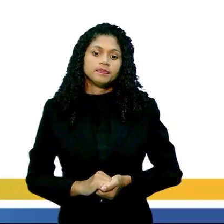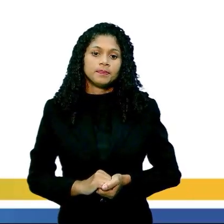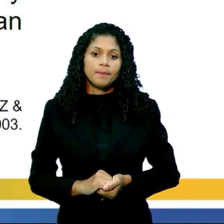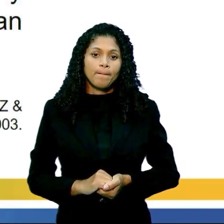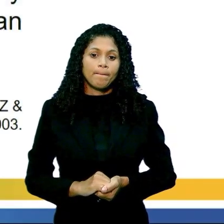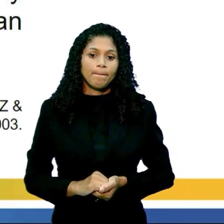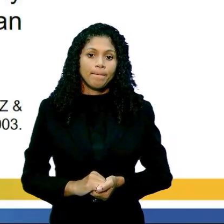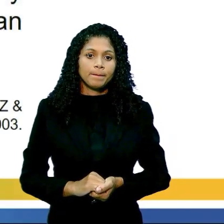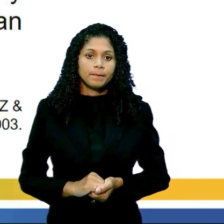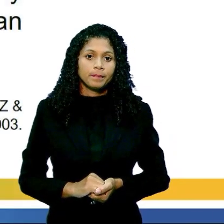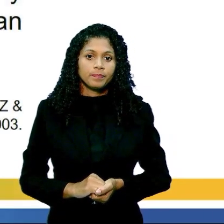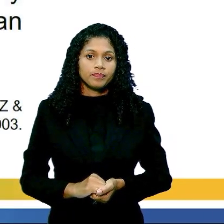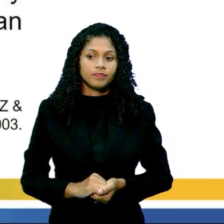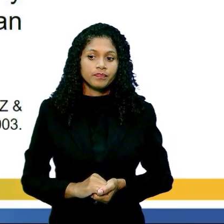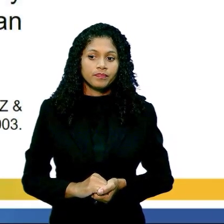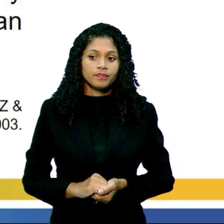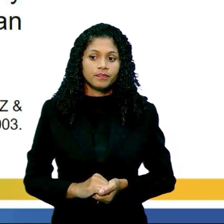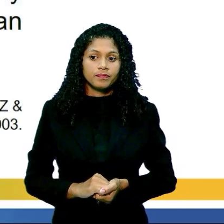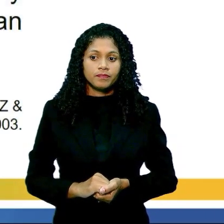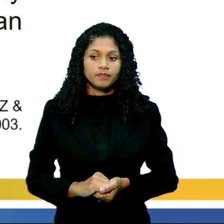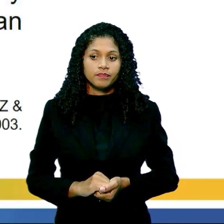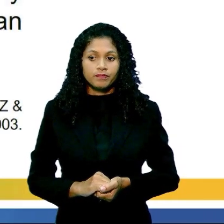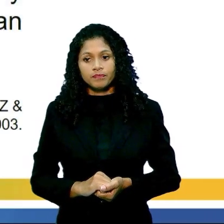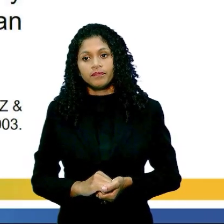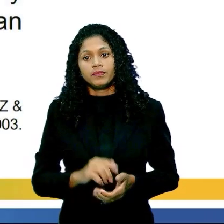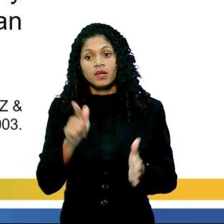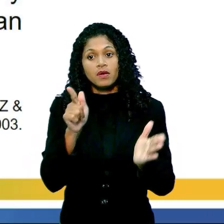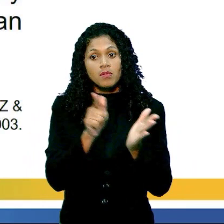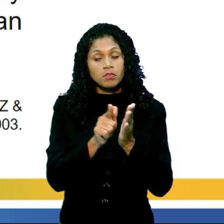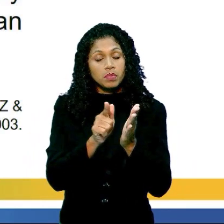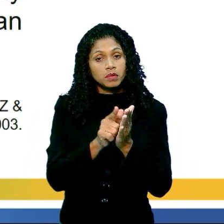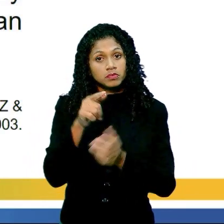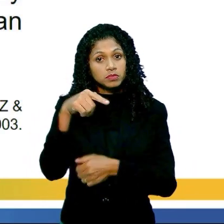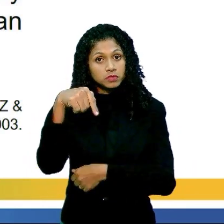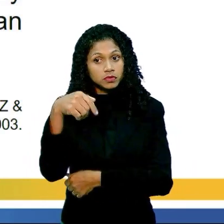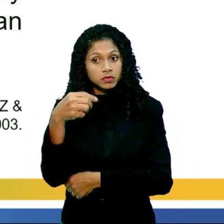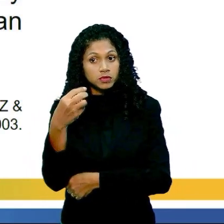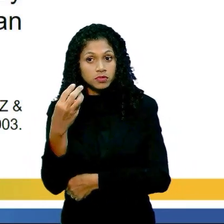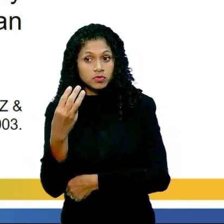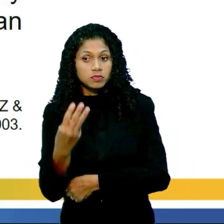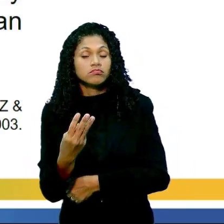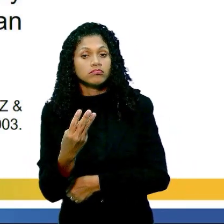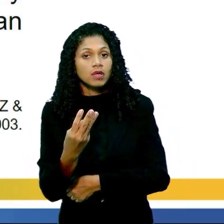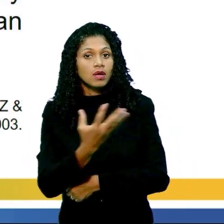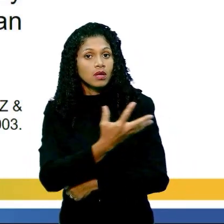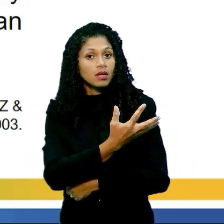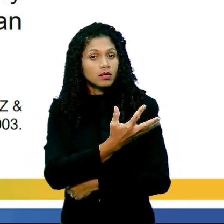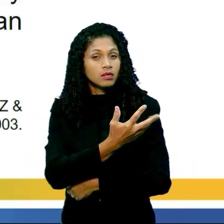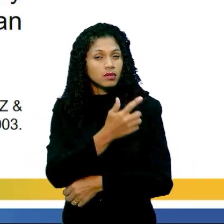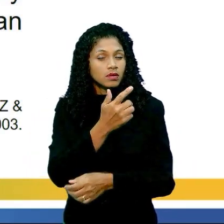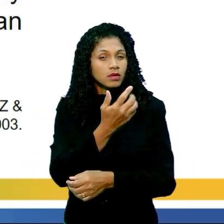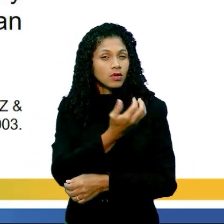para a página 73, na questão número 6.